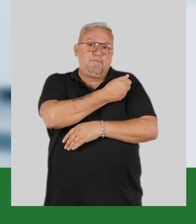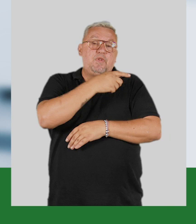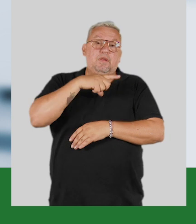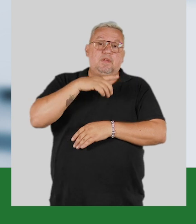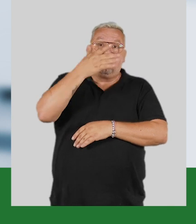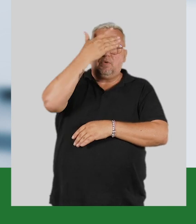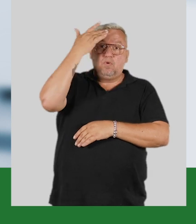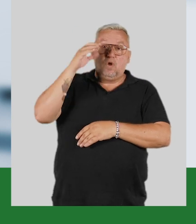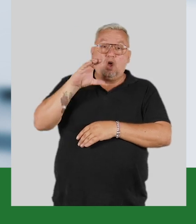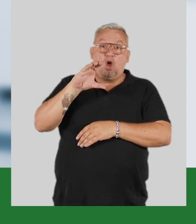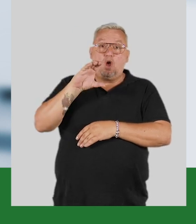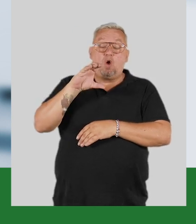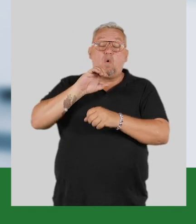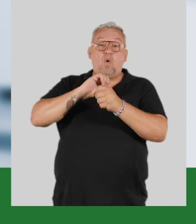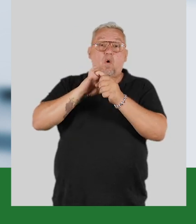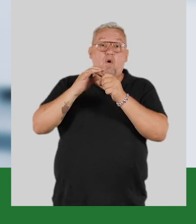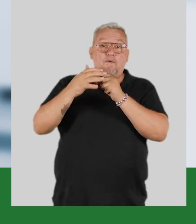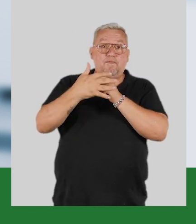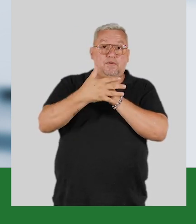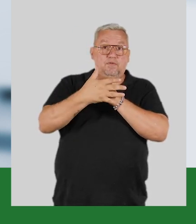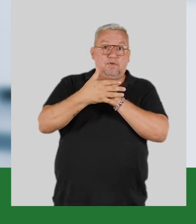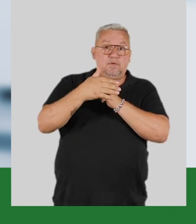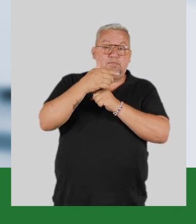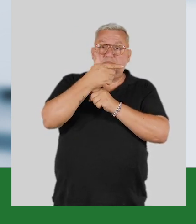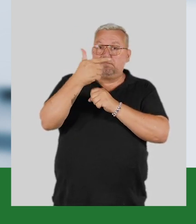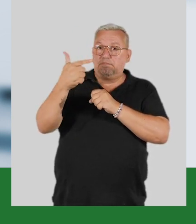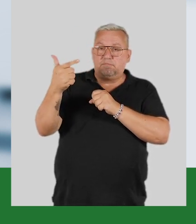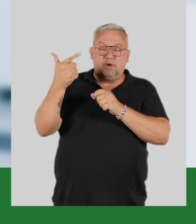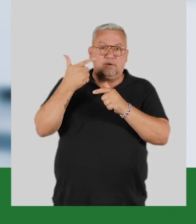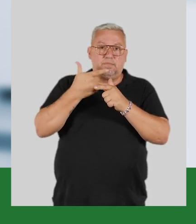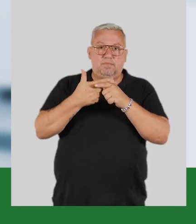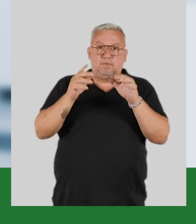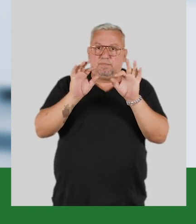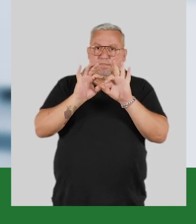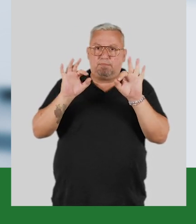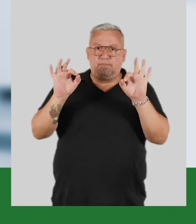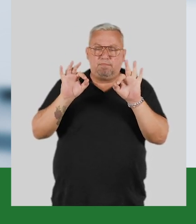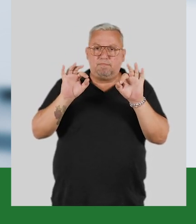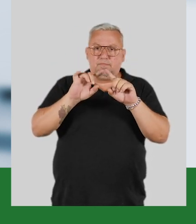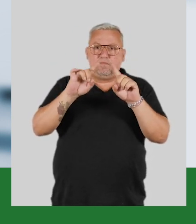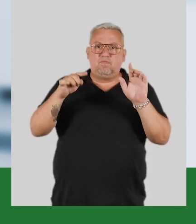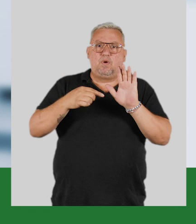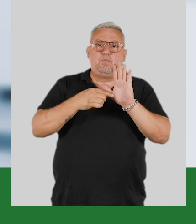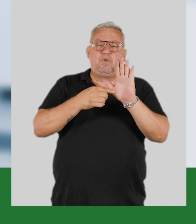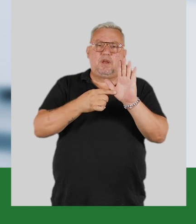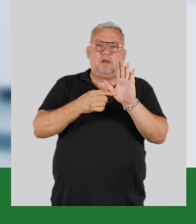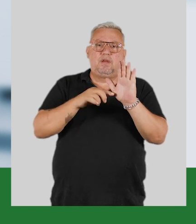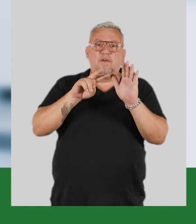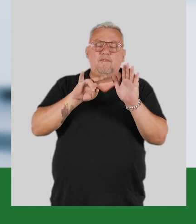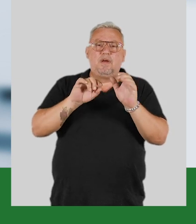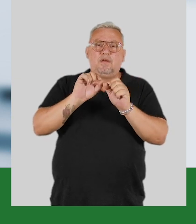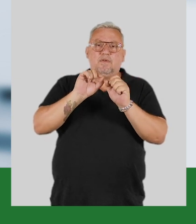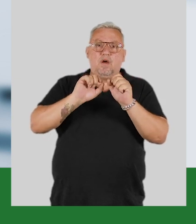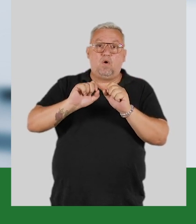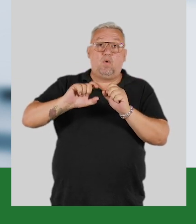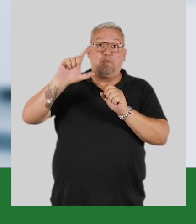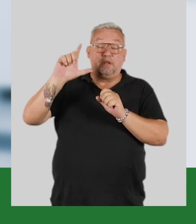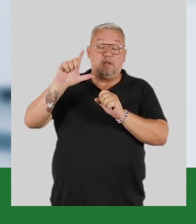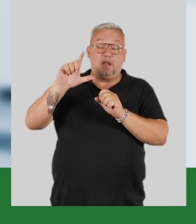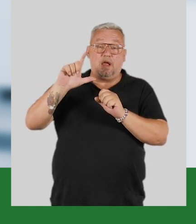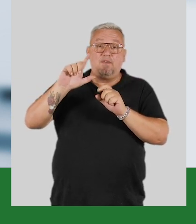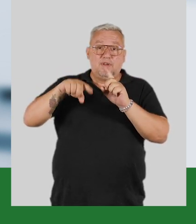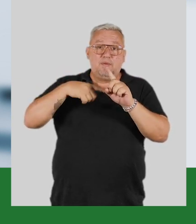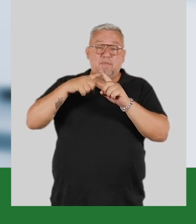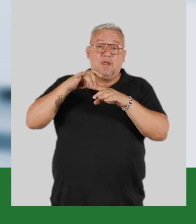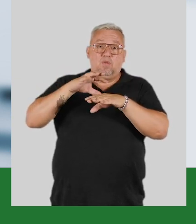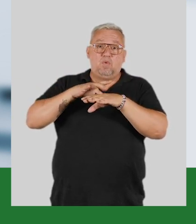teve Covid-19, não há qualquer recomendação e não tem evidência de que vai aumentar o risco da